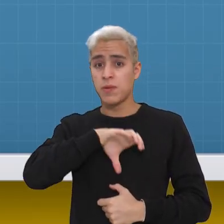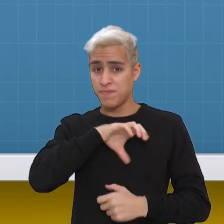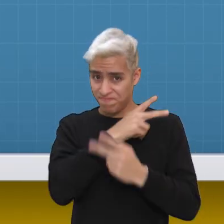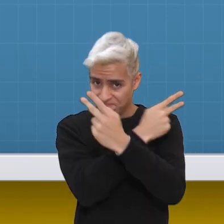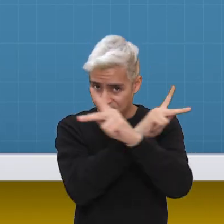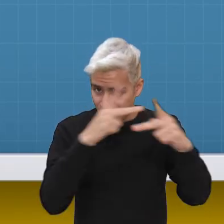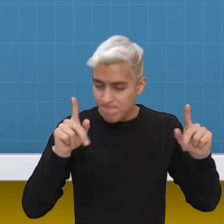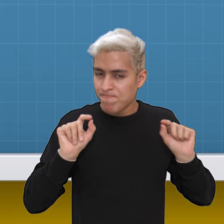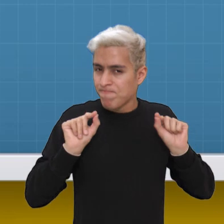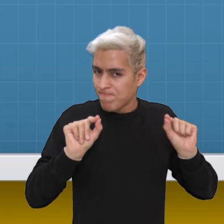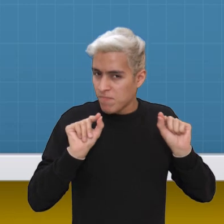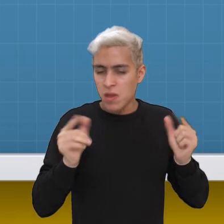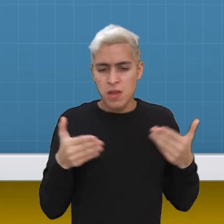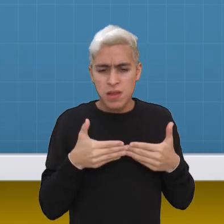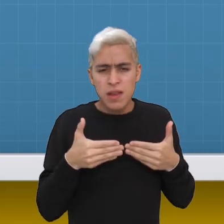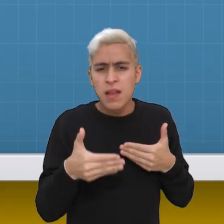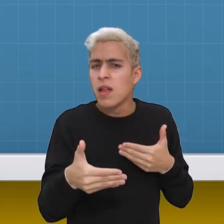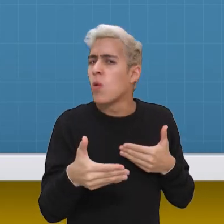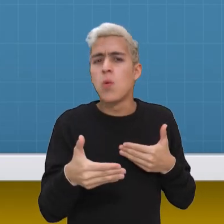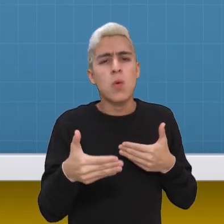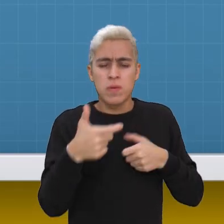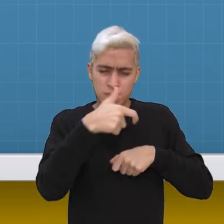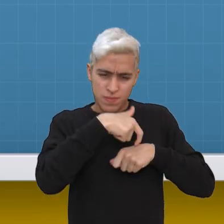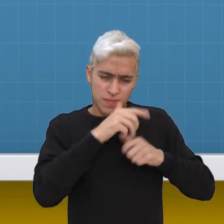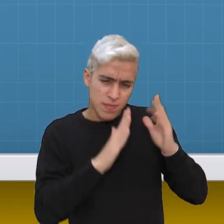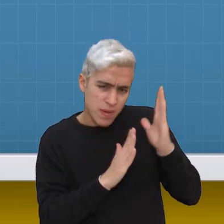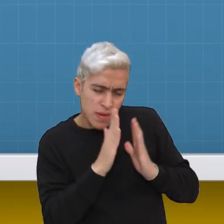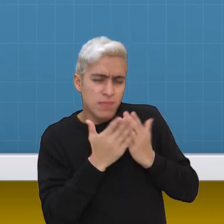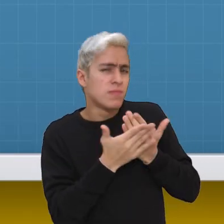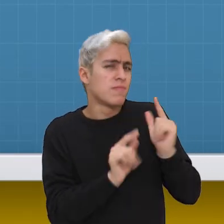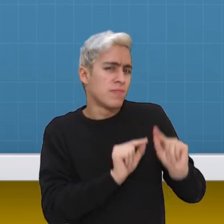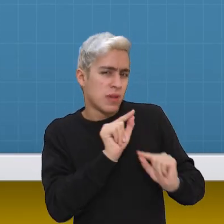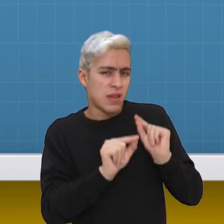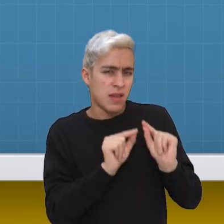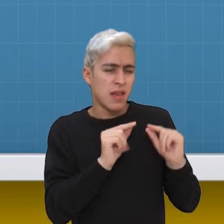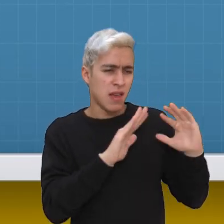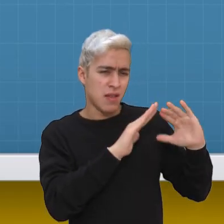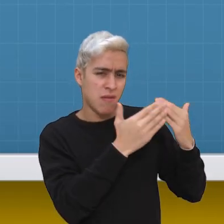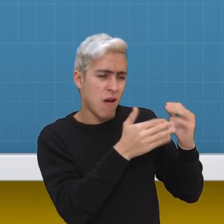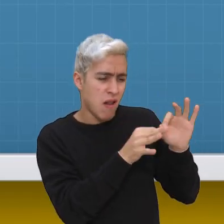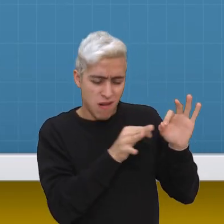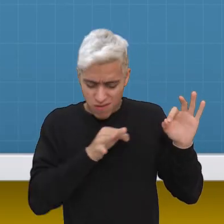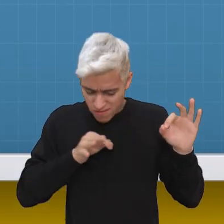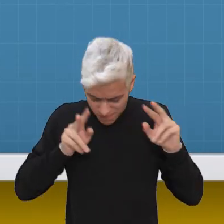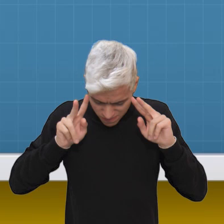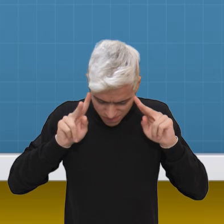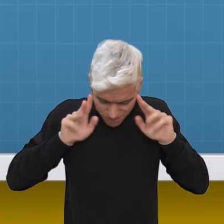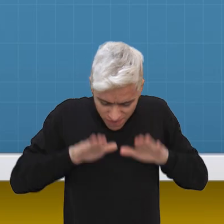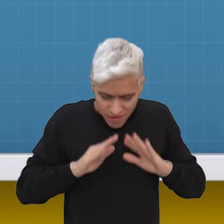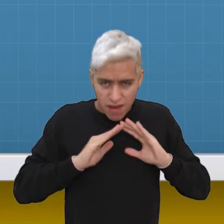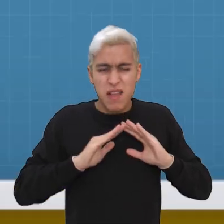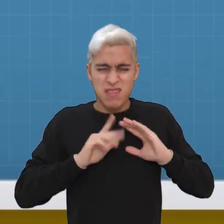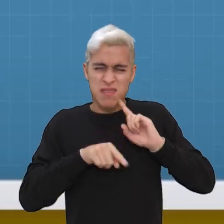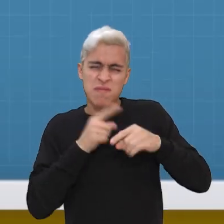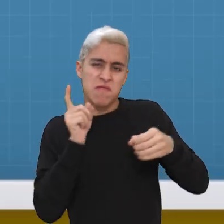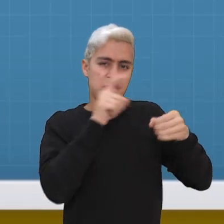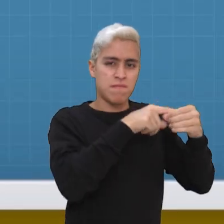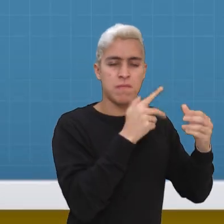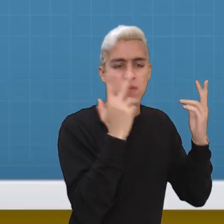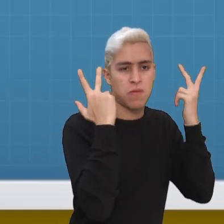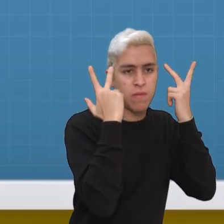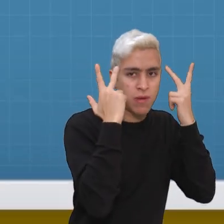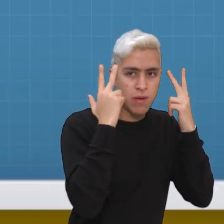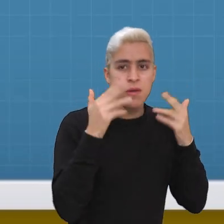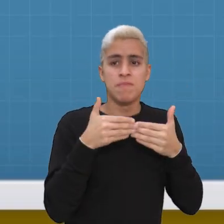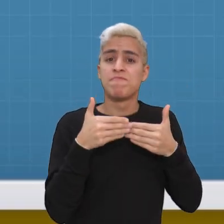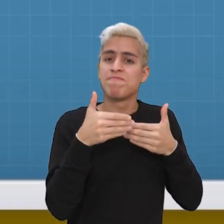vocês. A gente vai trabalhar um pouquinho nesse período longe da escola e daqui a pouco a gente já retorna. Enquanto